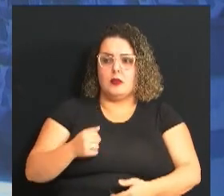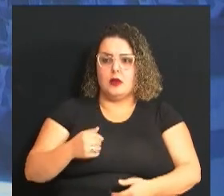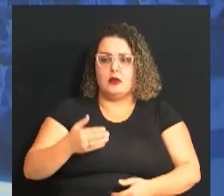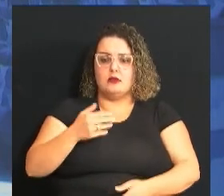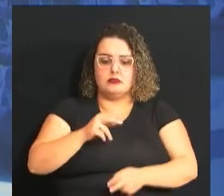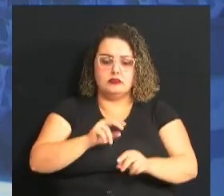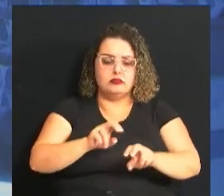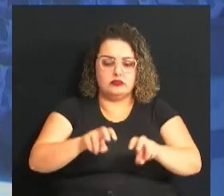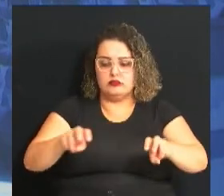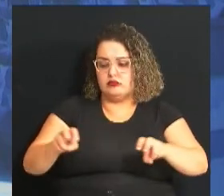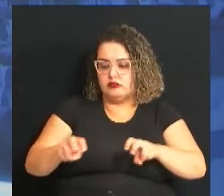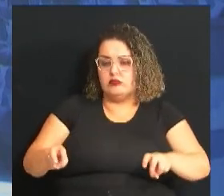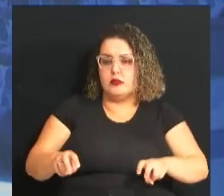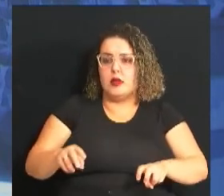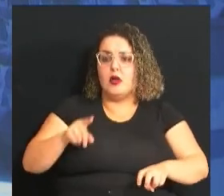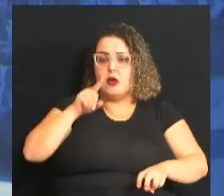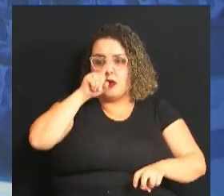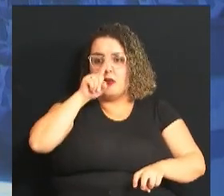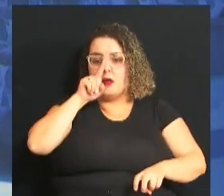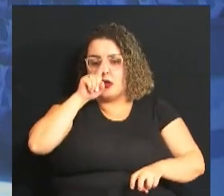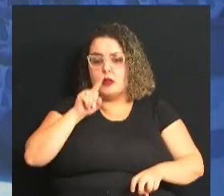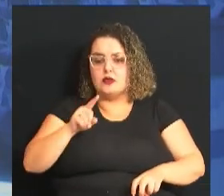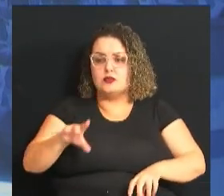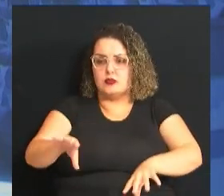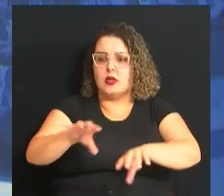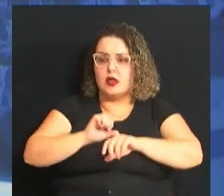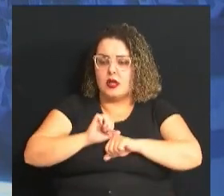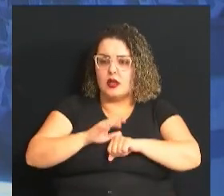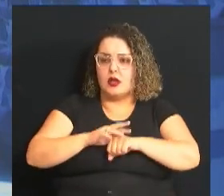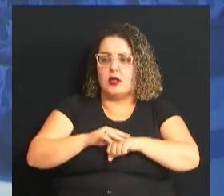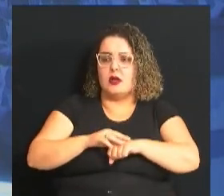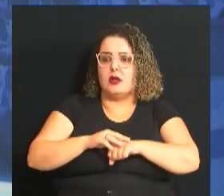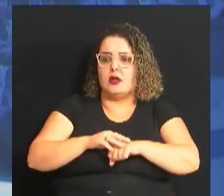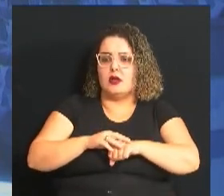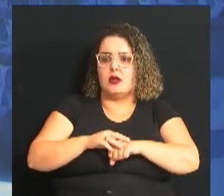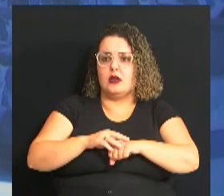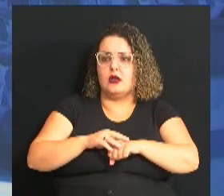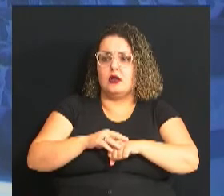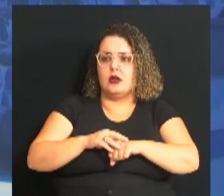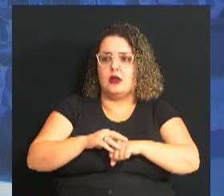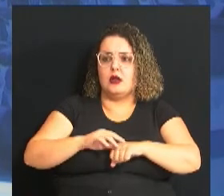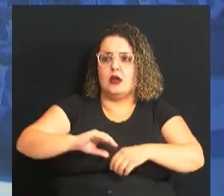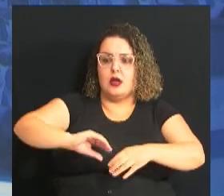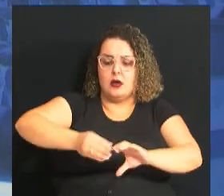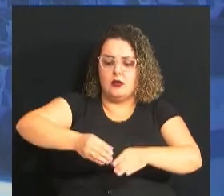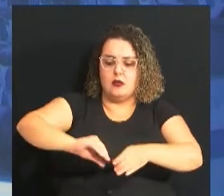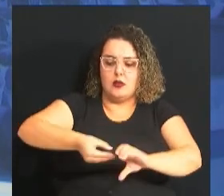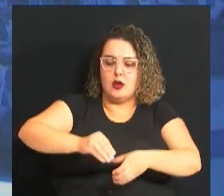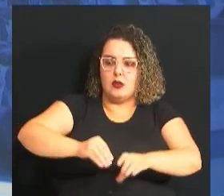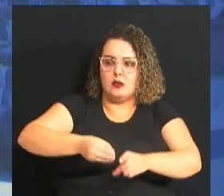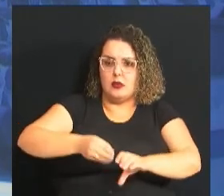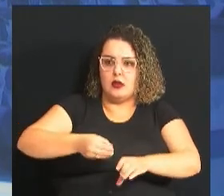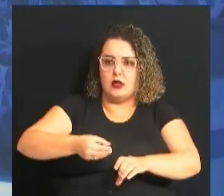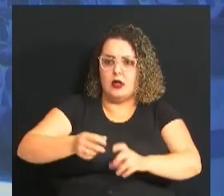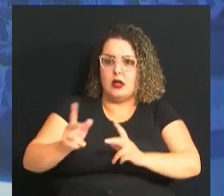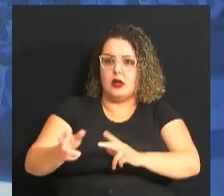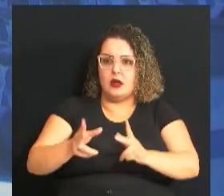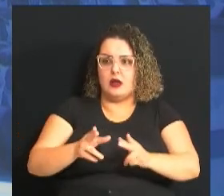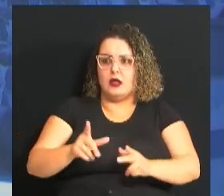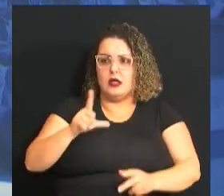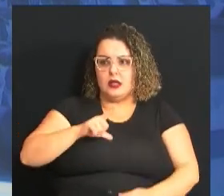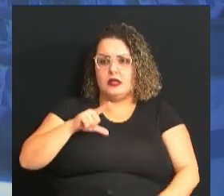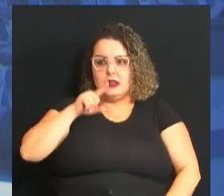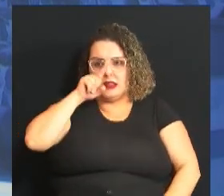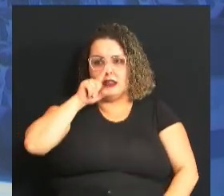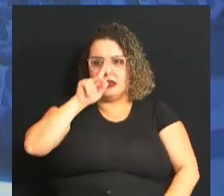risco de pegar alguma doença se usar, por exemplo, a mesma buchinha, aquela buchinha de lavar a louça, doutor. Há risco de pegar